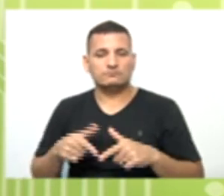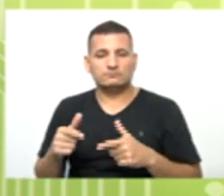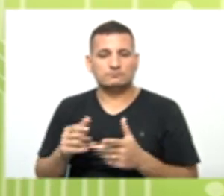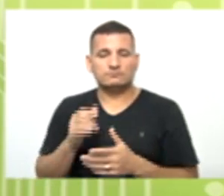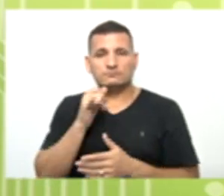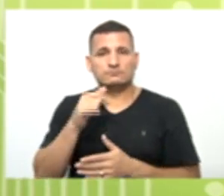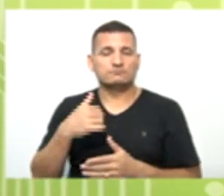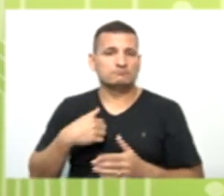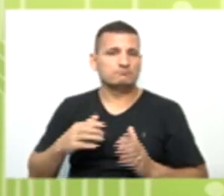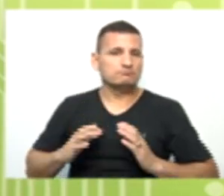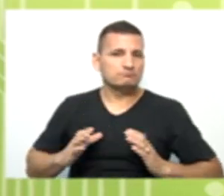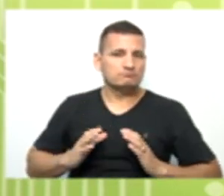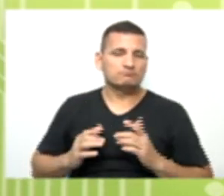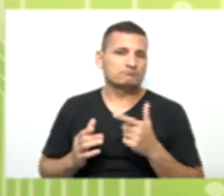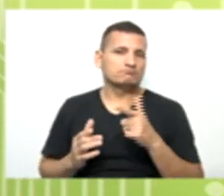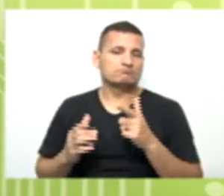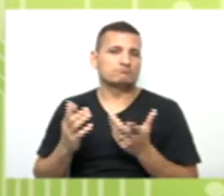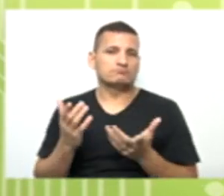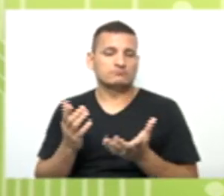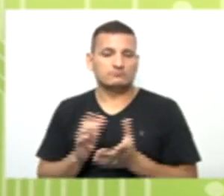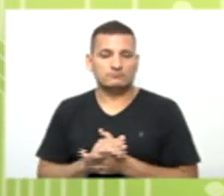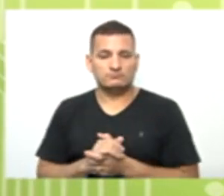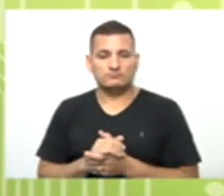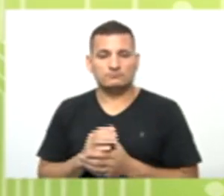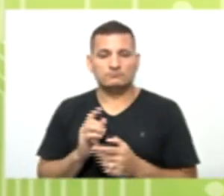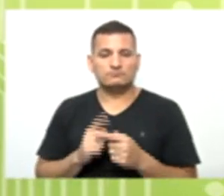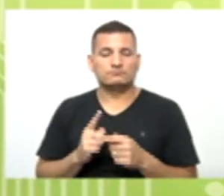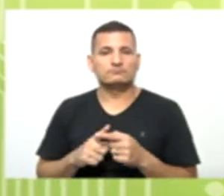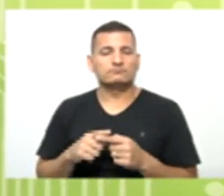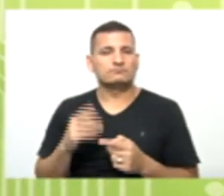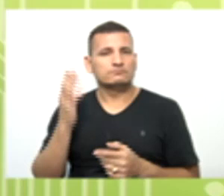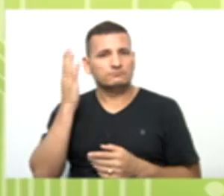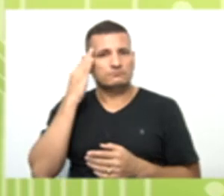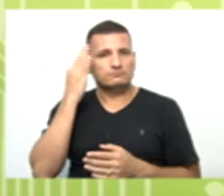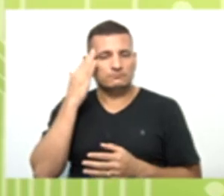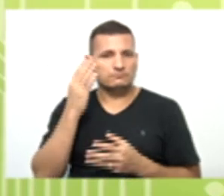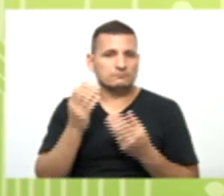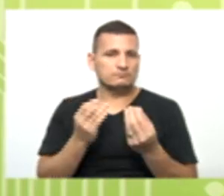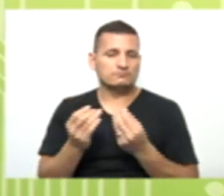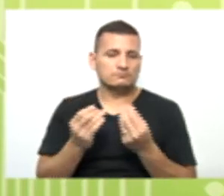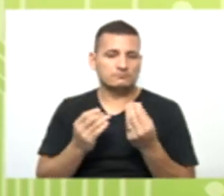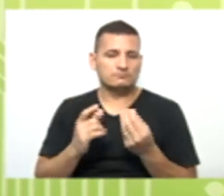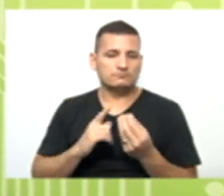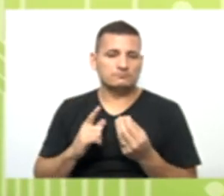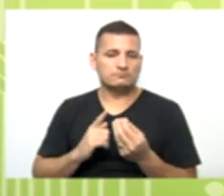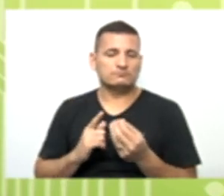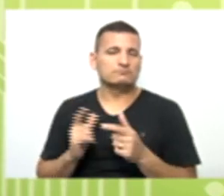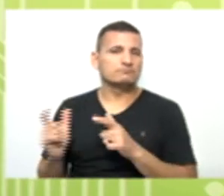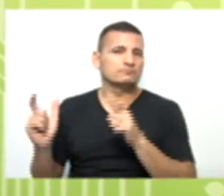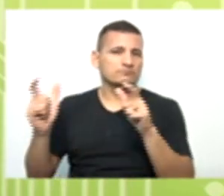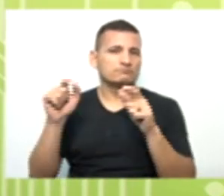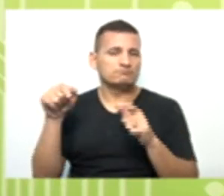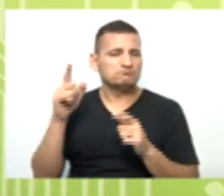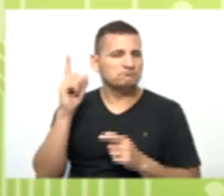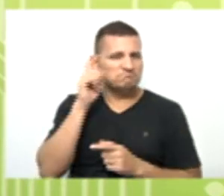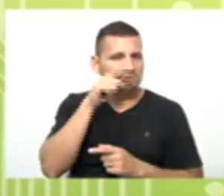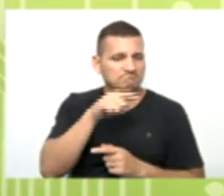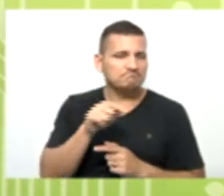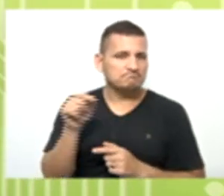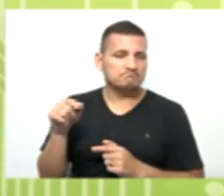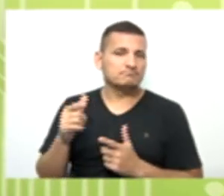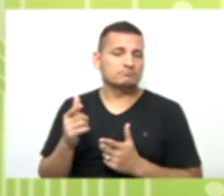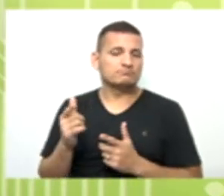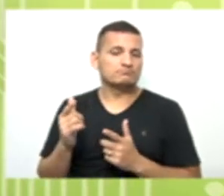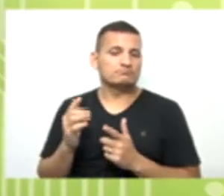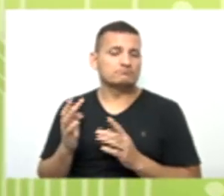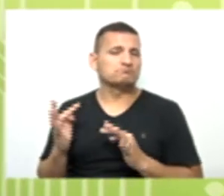minha cidade não tem, né, professora? Por quê? Porque a gente sabe que, como a gente tem localidade de difícil acesso, nem